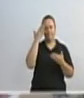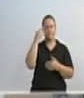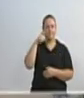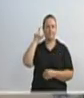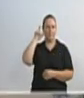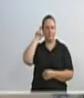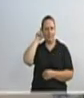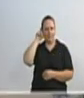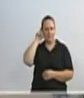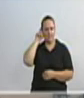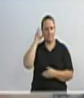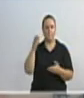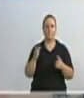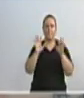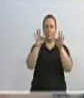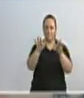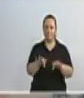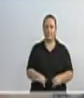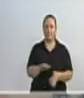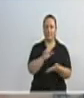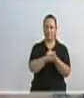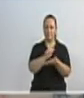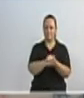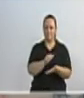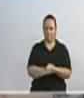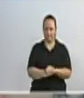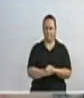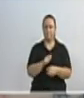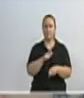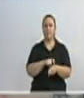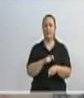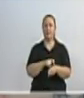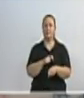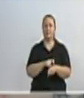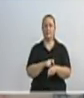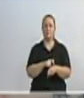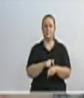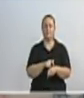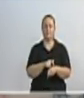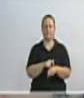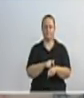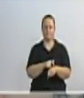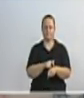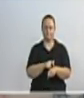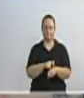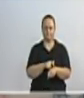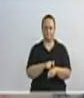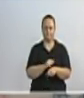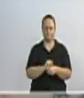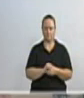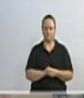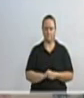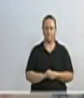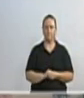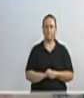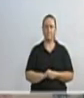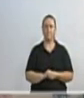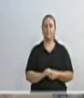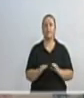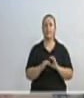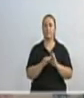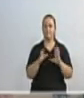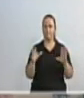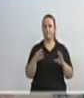senhores e senhoras que foi encerradas as inscrições e ainda com o tempo vou liberar o senhor